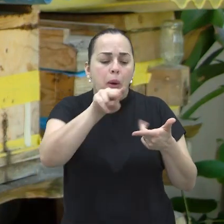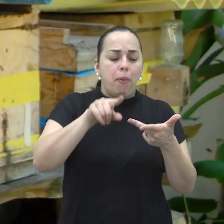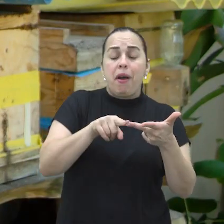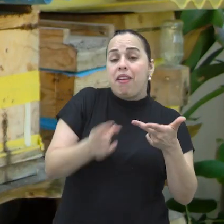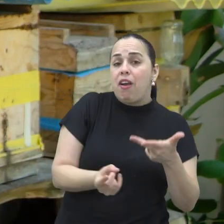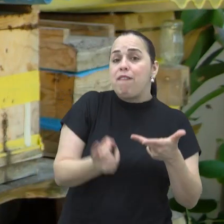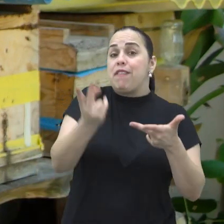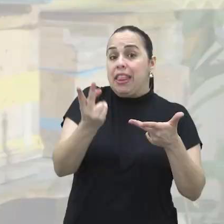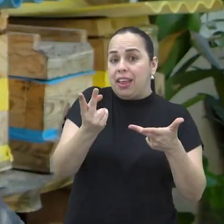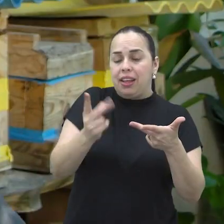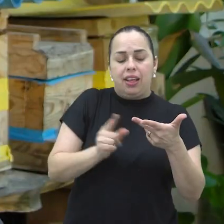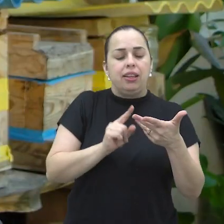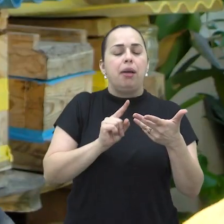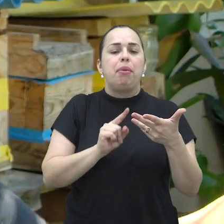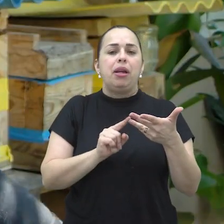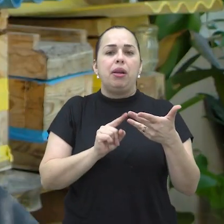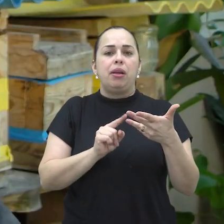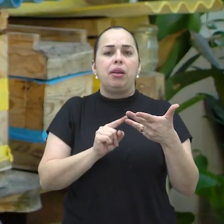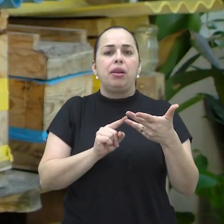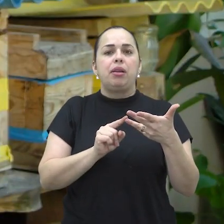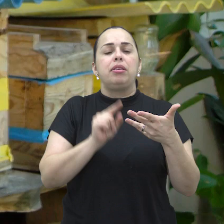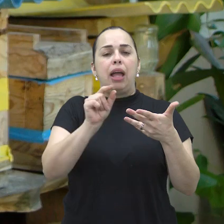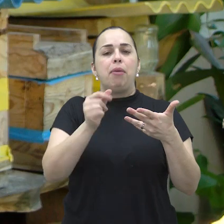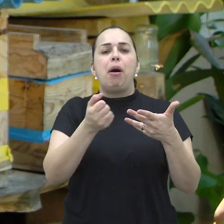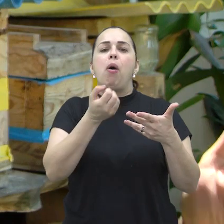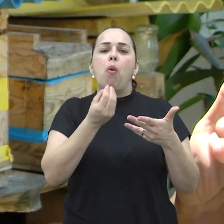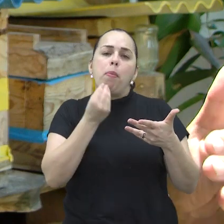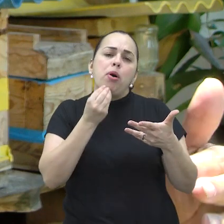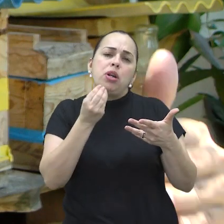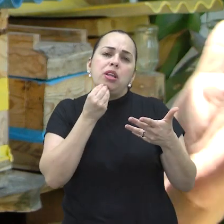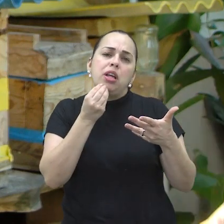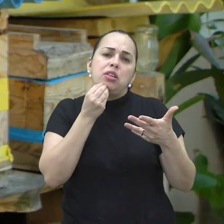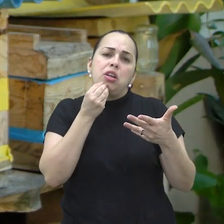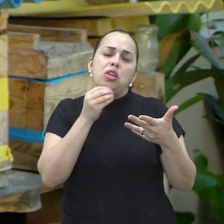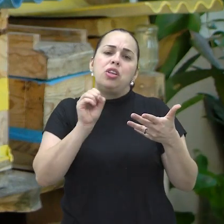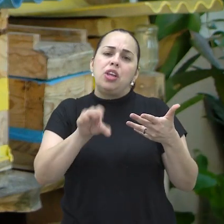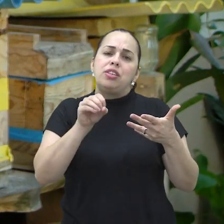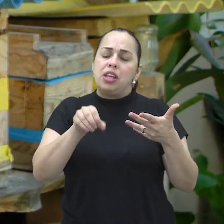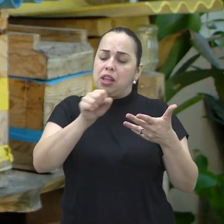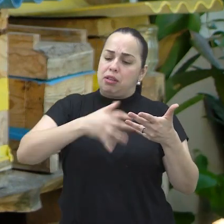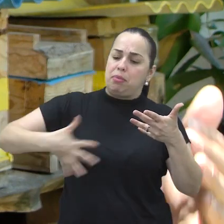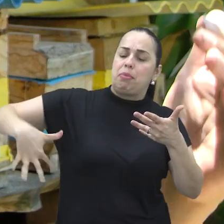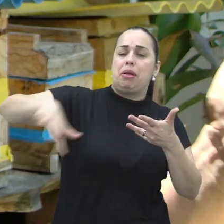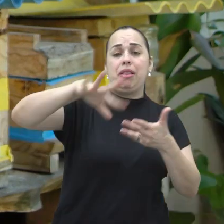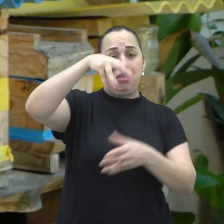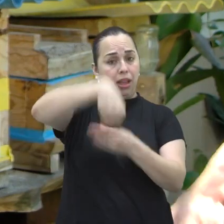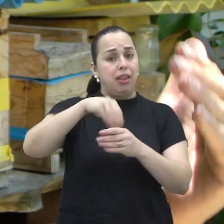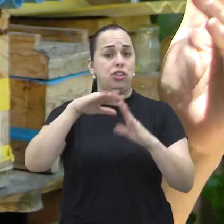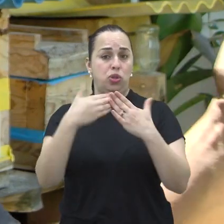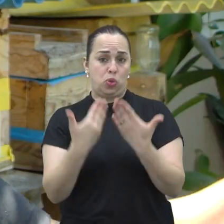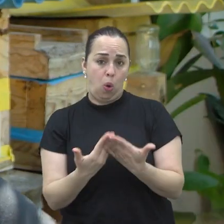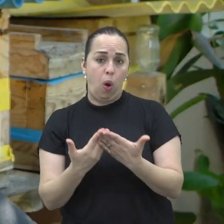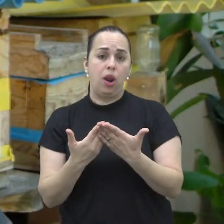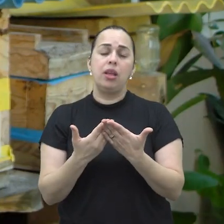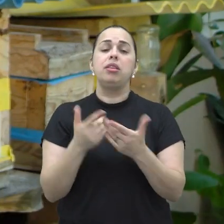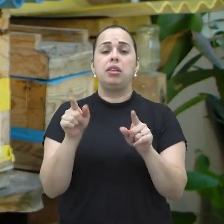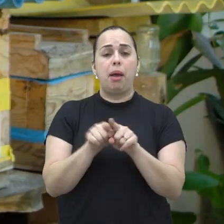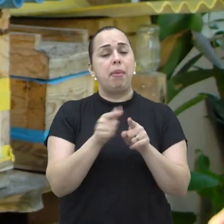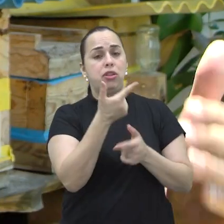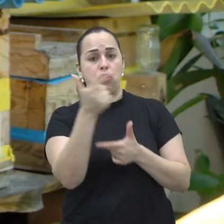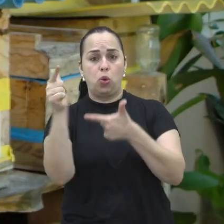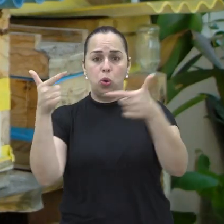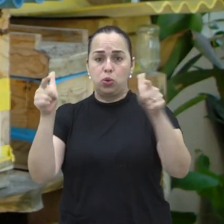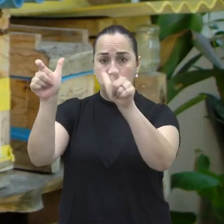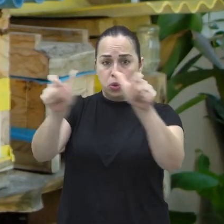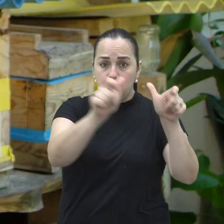da comercialização e também abre aí um leque de oportunidade com relação à educação ambiental também nas escolas ou em outros